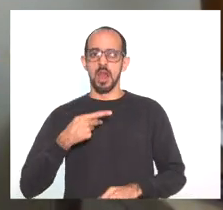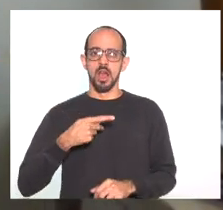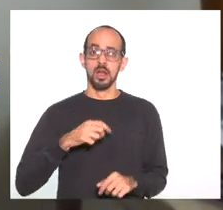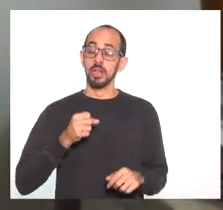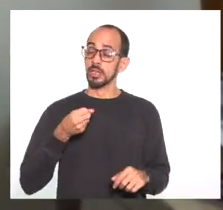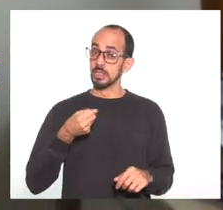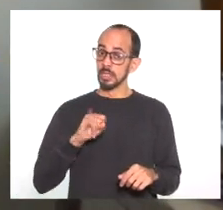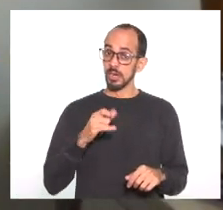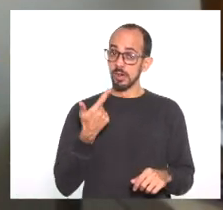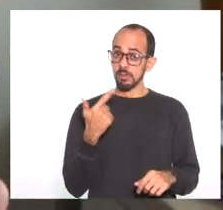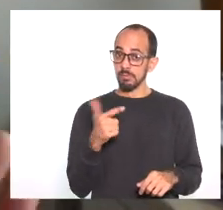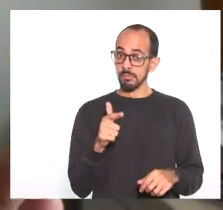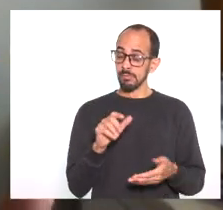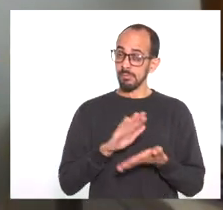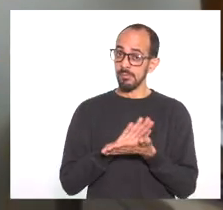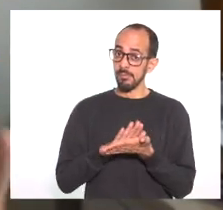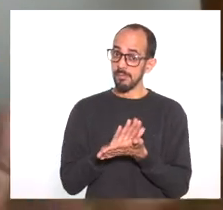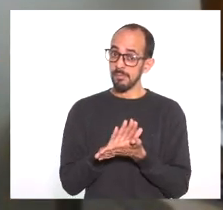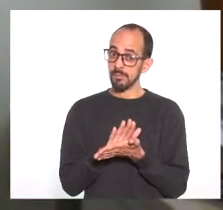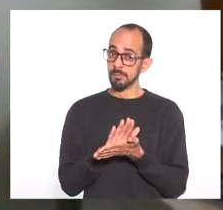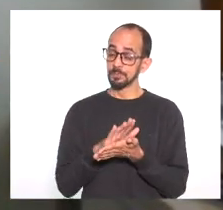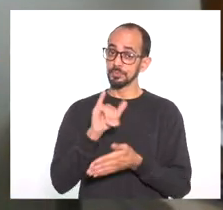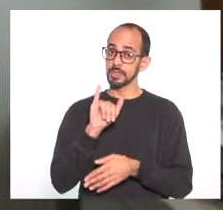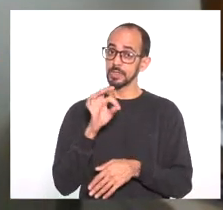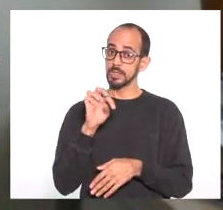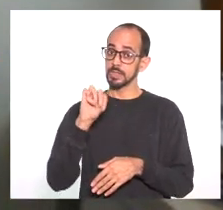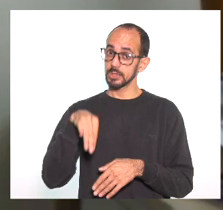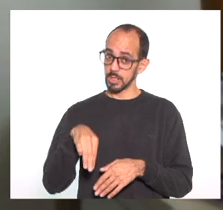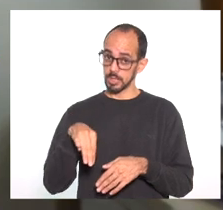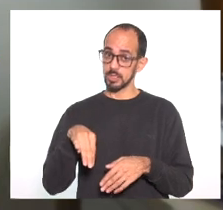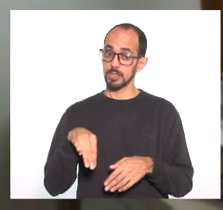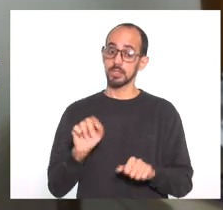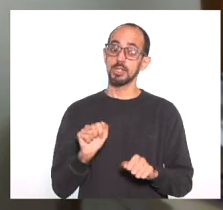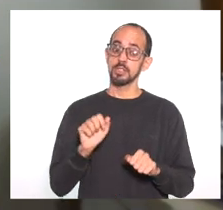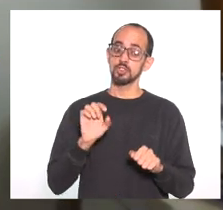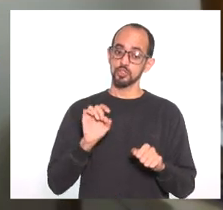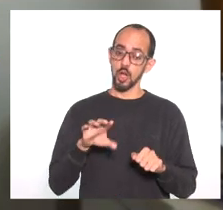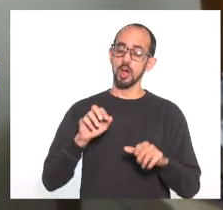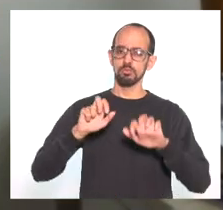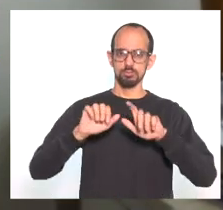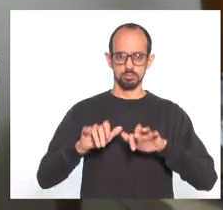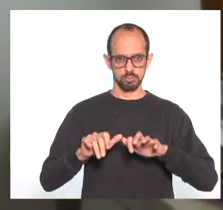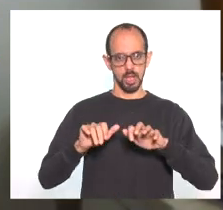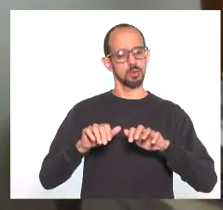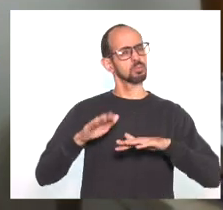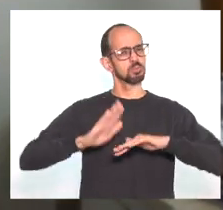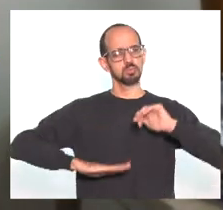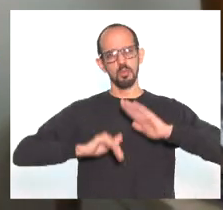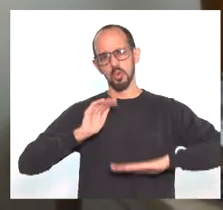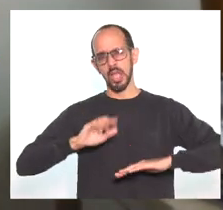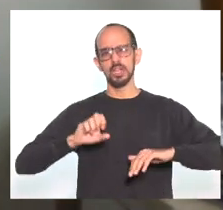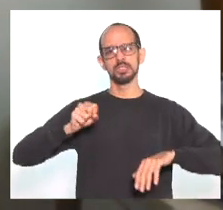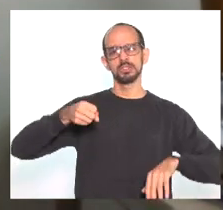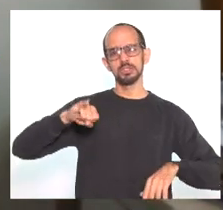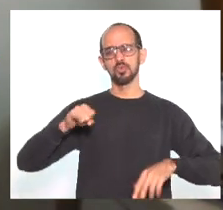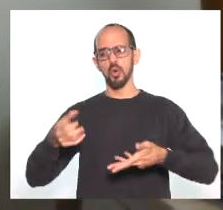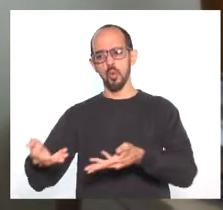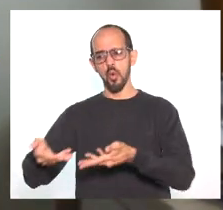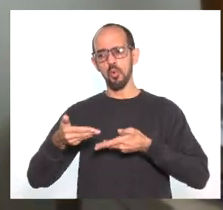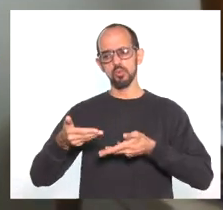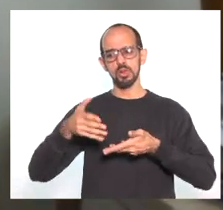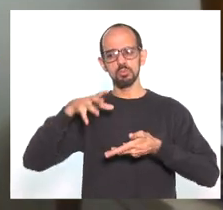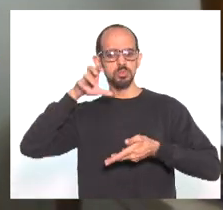item, fundamento pedido, só isso. Quer seja de oitiva, quer seja de